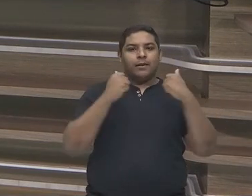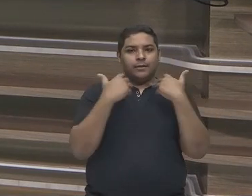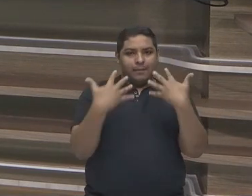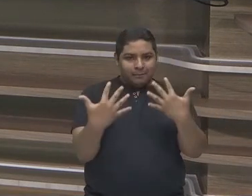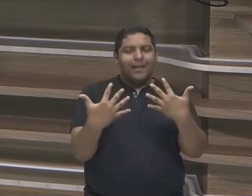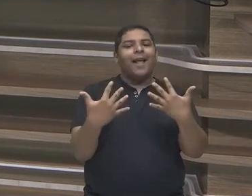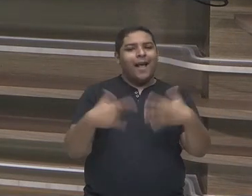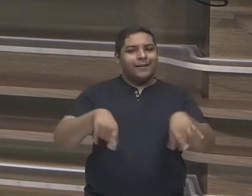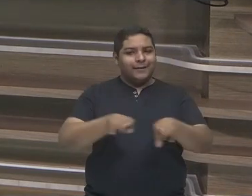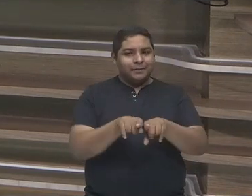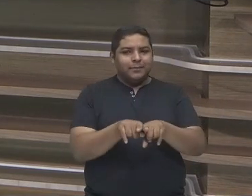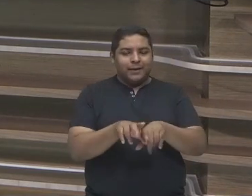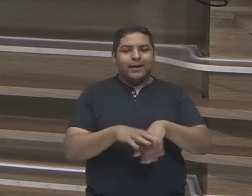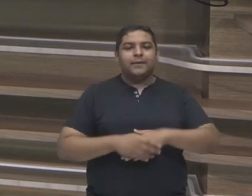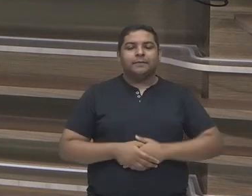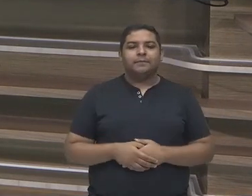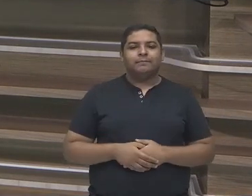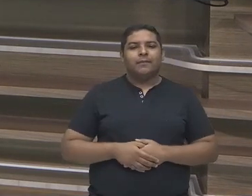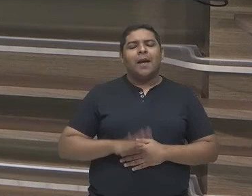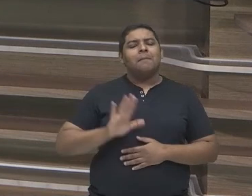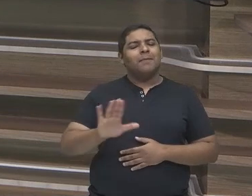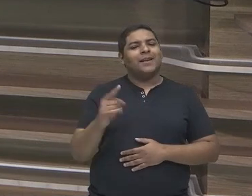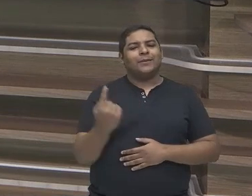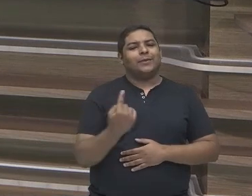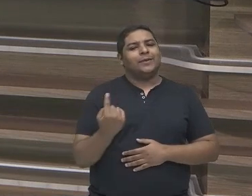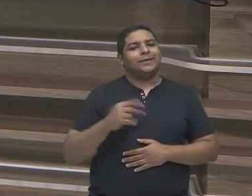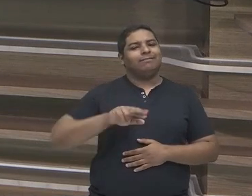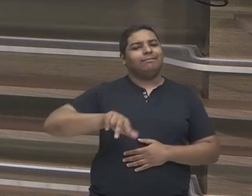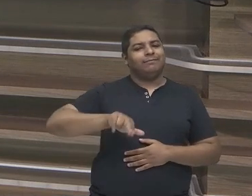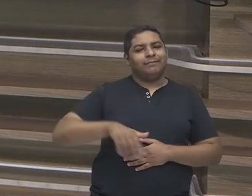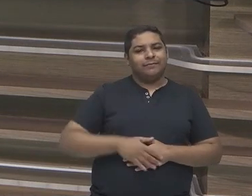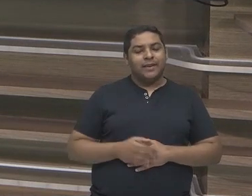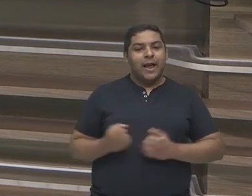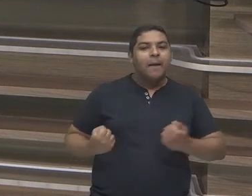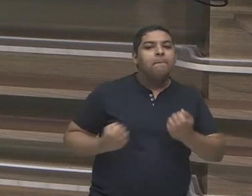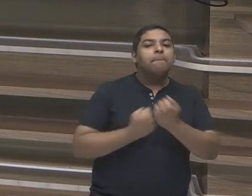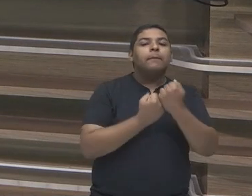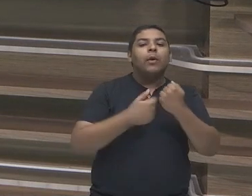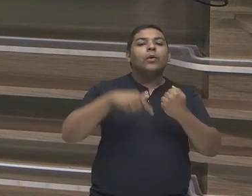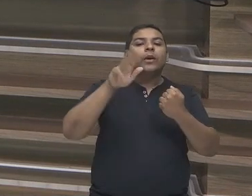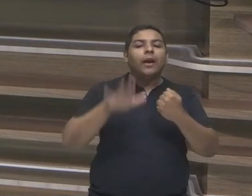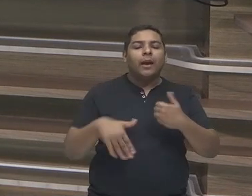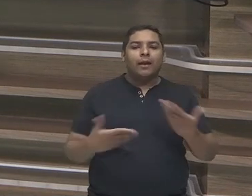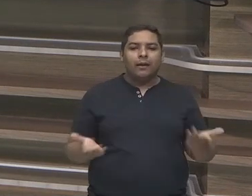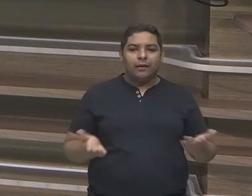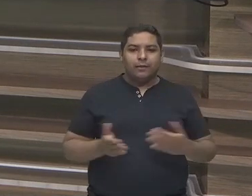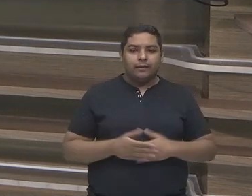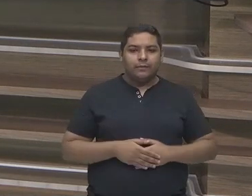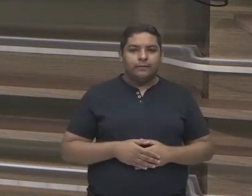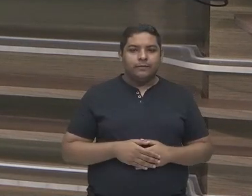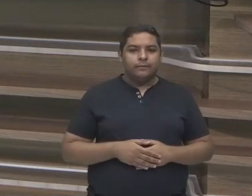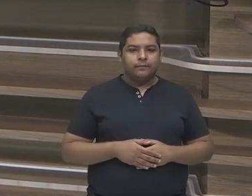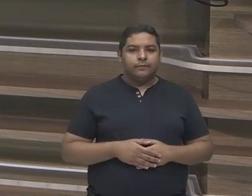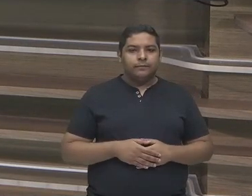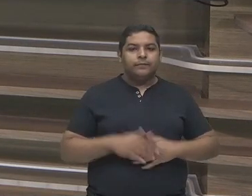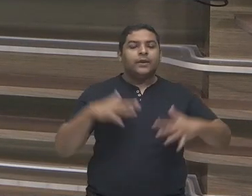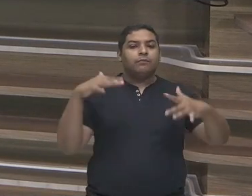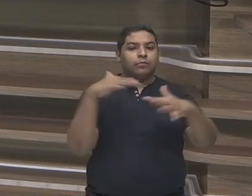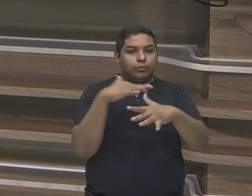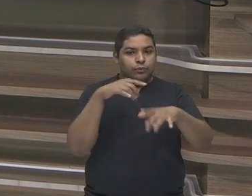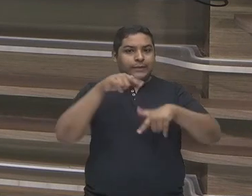Constitucional, mas vocês sabem que ela não estava só. Quem os apoiava? Vamos lá comigo? A massa urbana